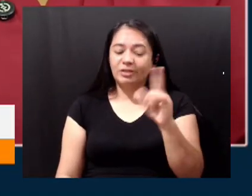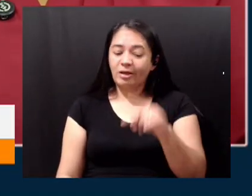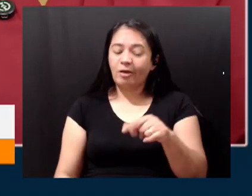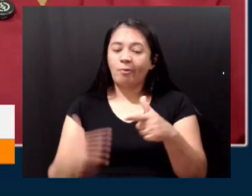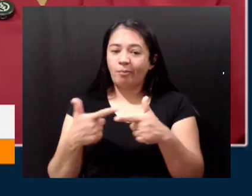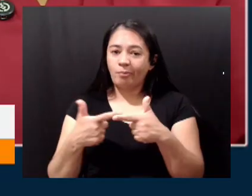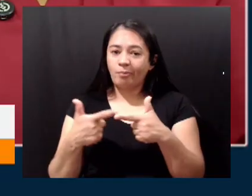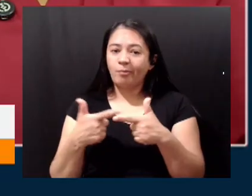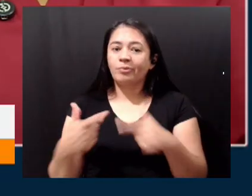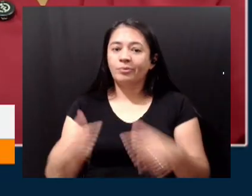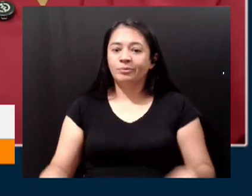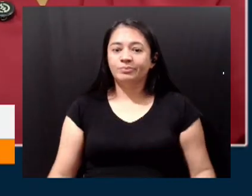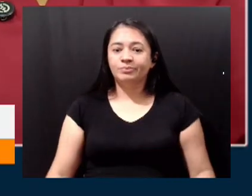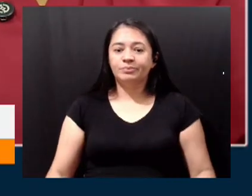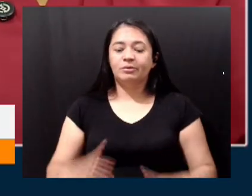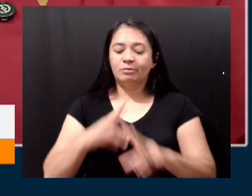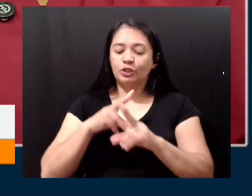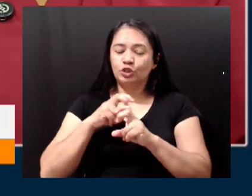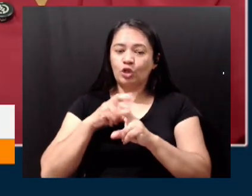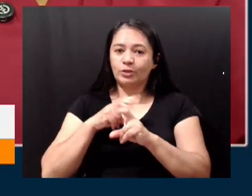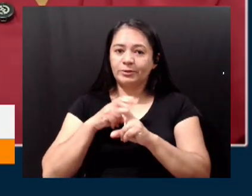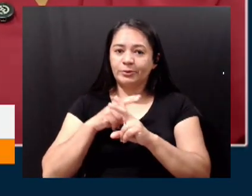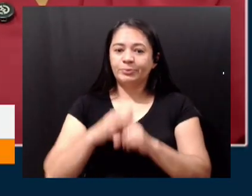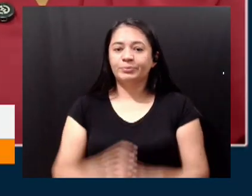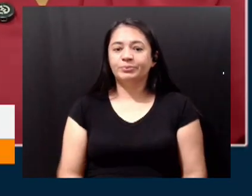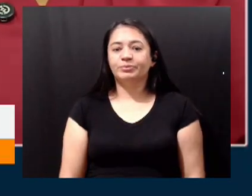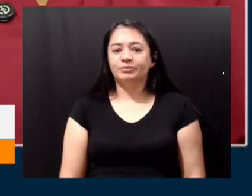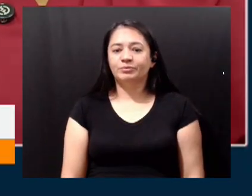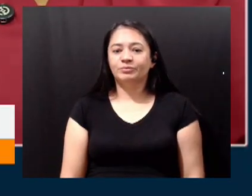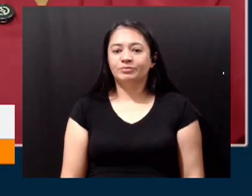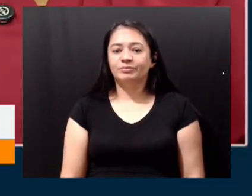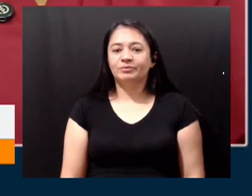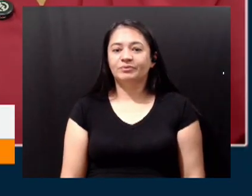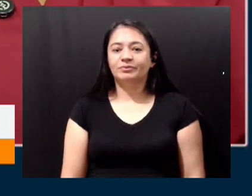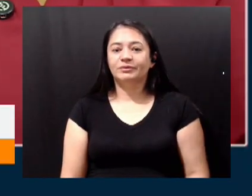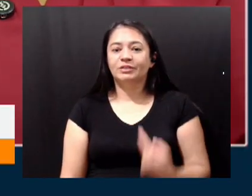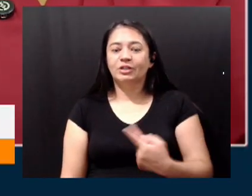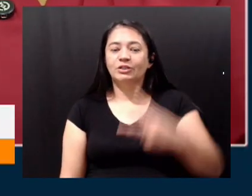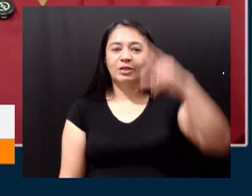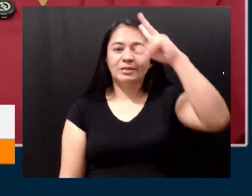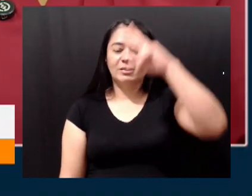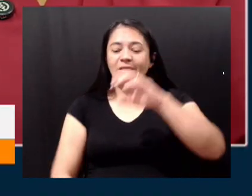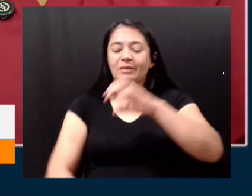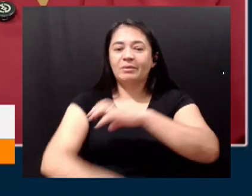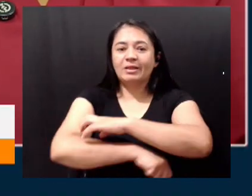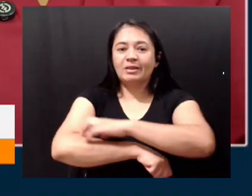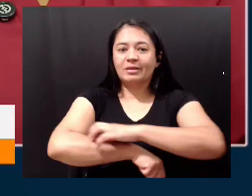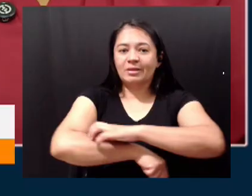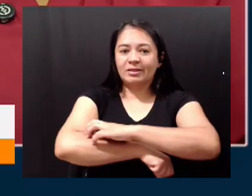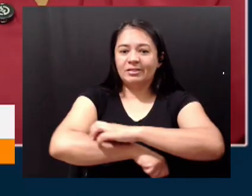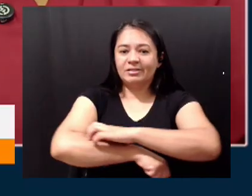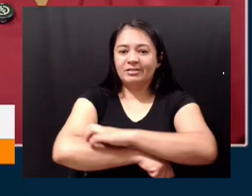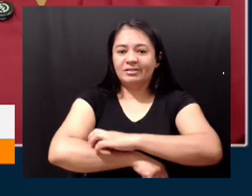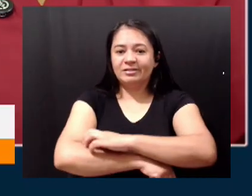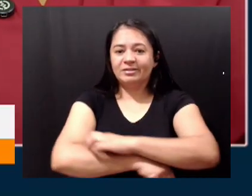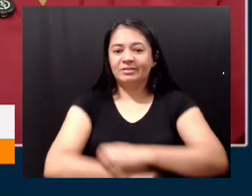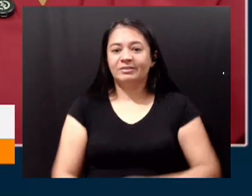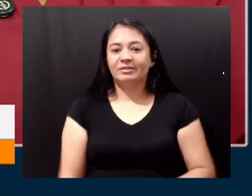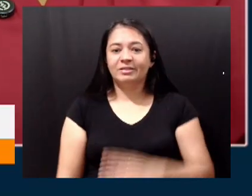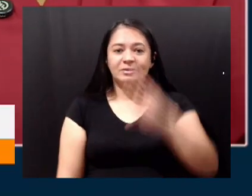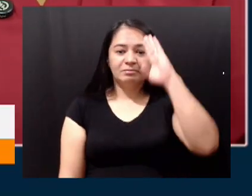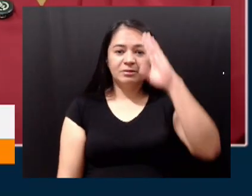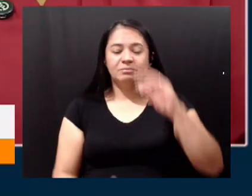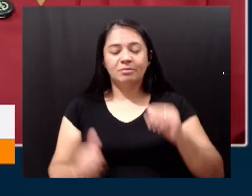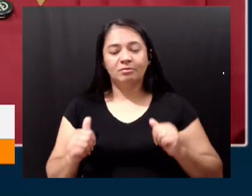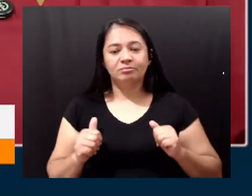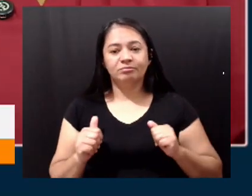tóxico. É, exatamente. Quando a gente fala disso, a gente lembra das alergias, né. Uma das reações aí,